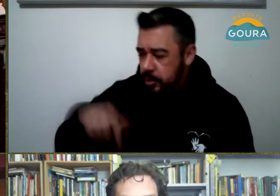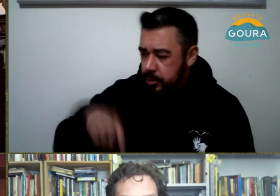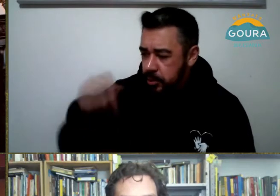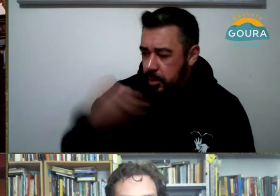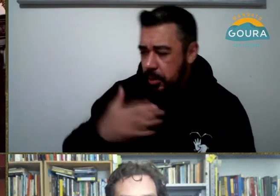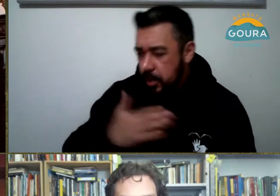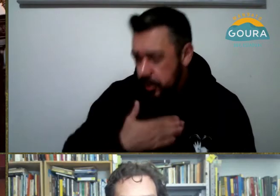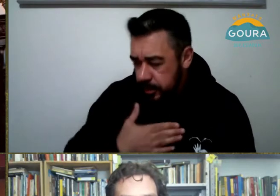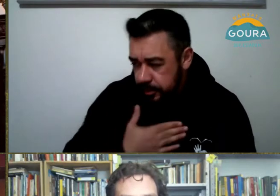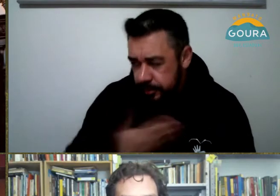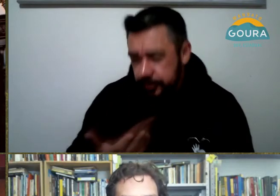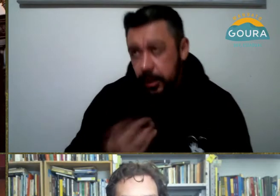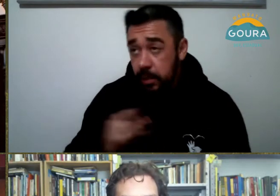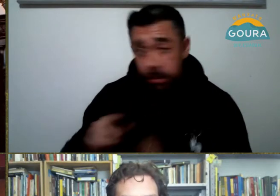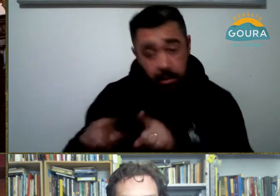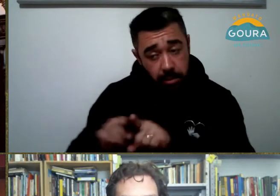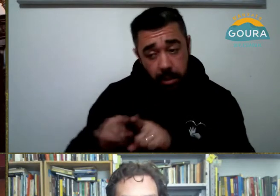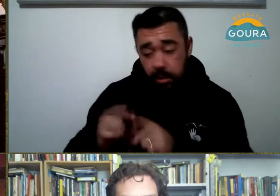por exemplo.